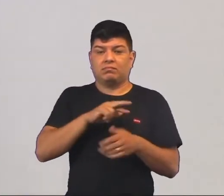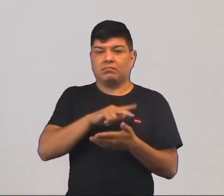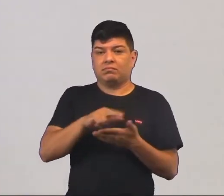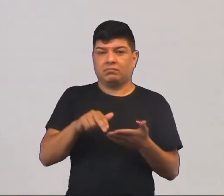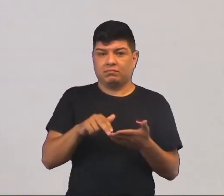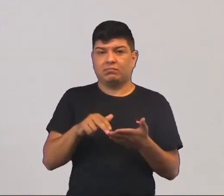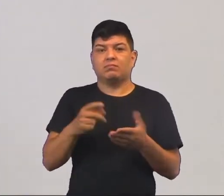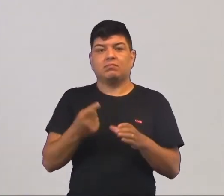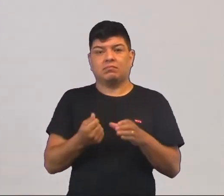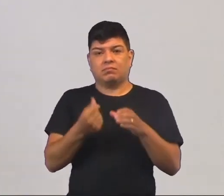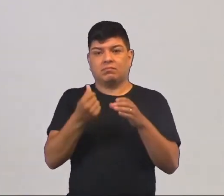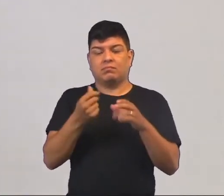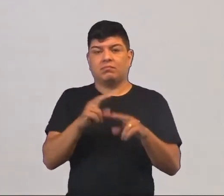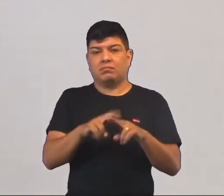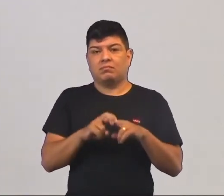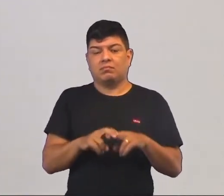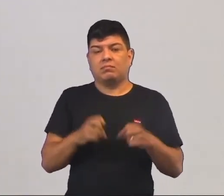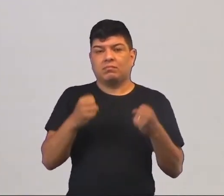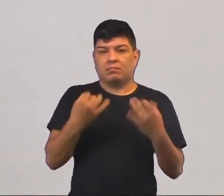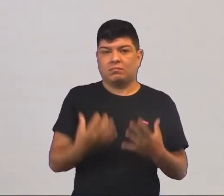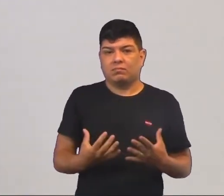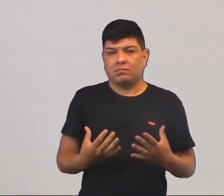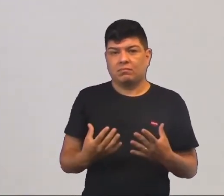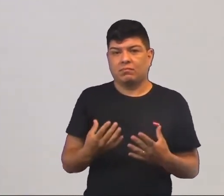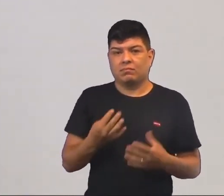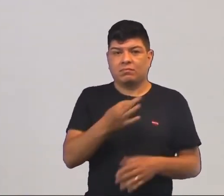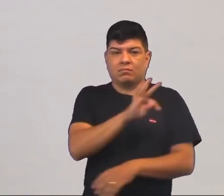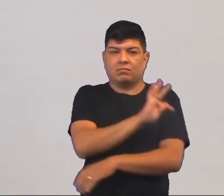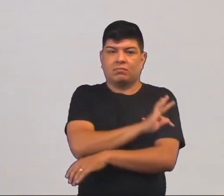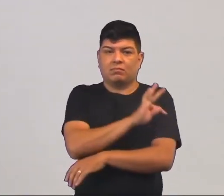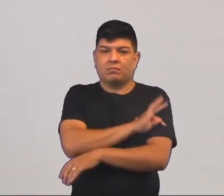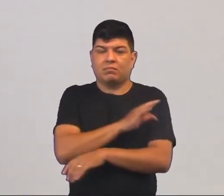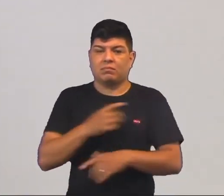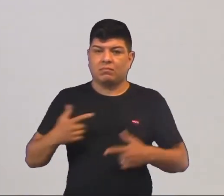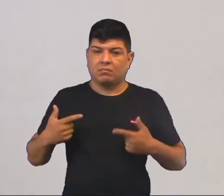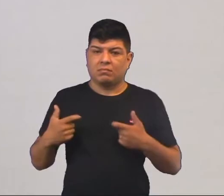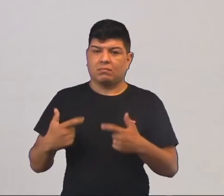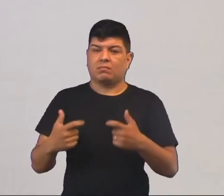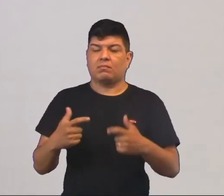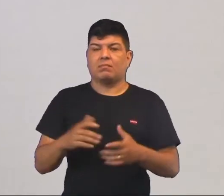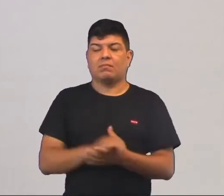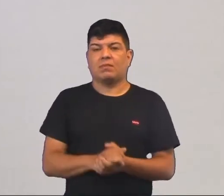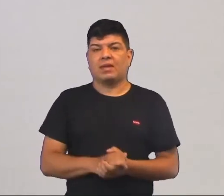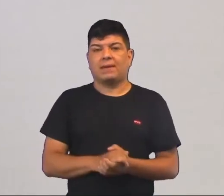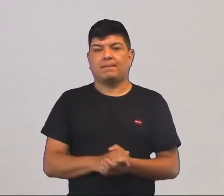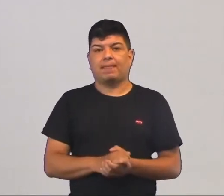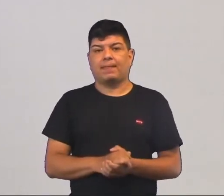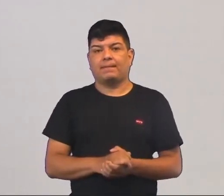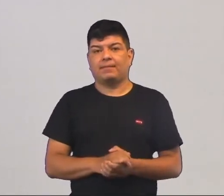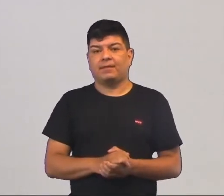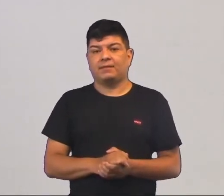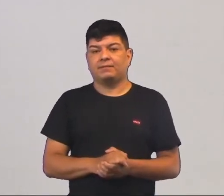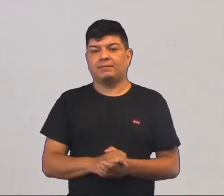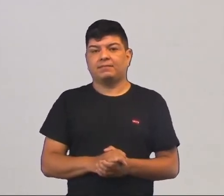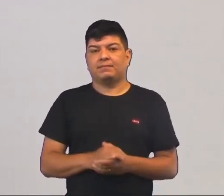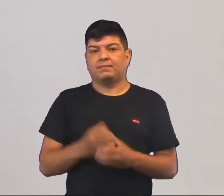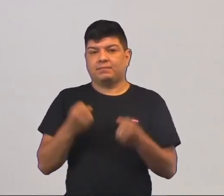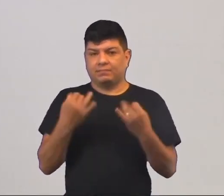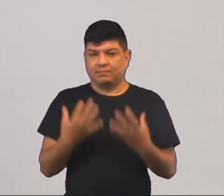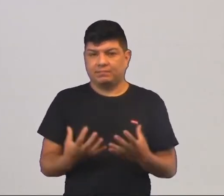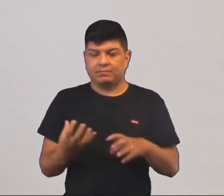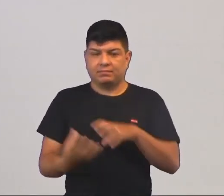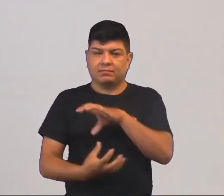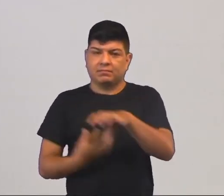bloco capitalista. Quando a gente fala lá da técnica de guerrilha, que a gente citou aí na